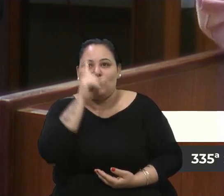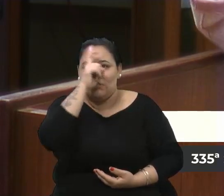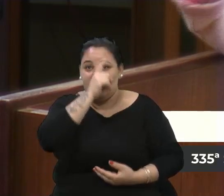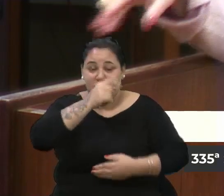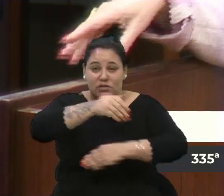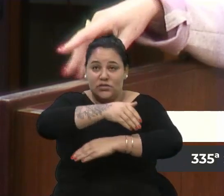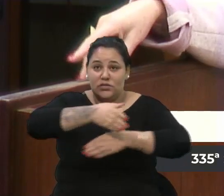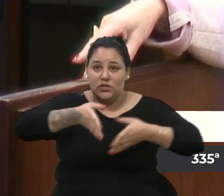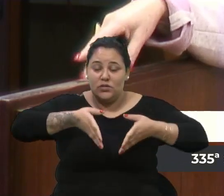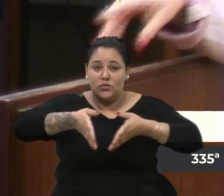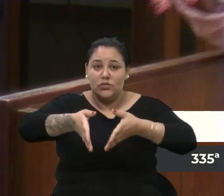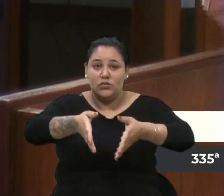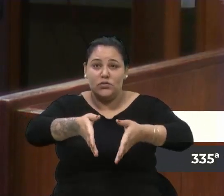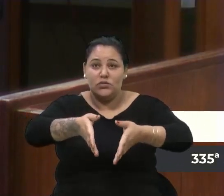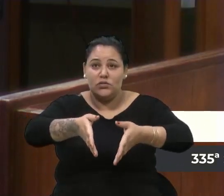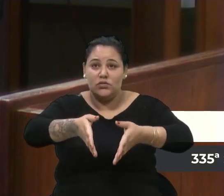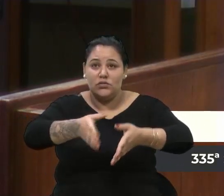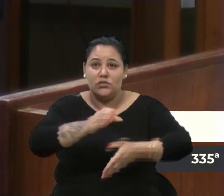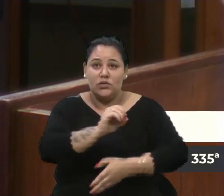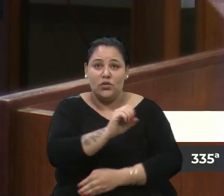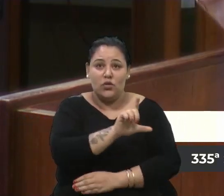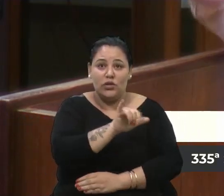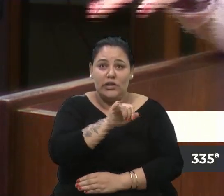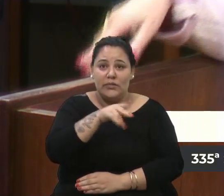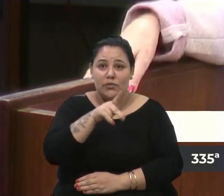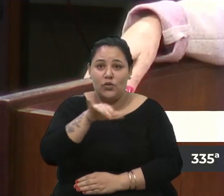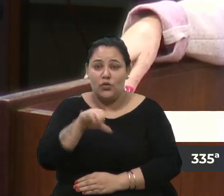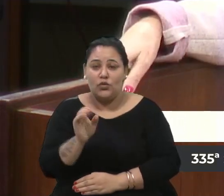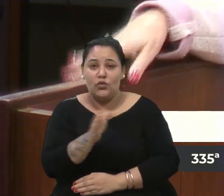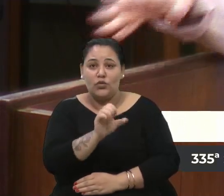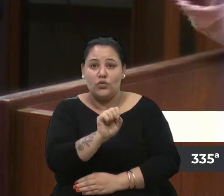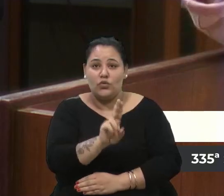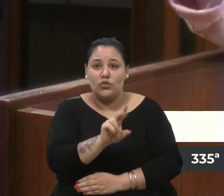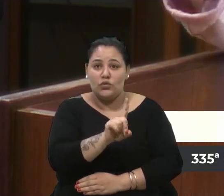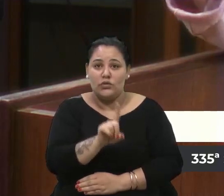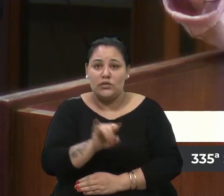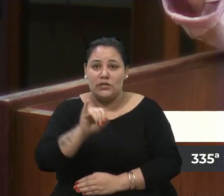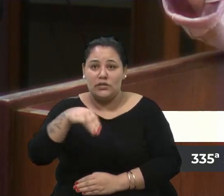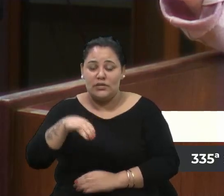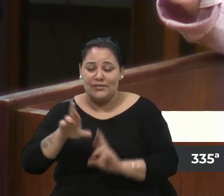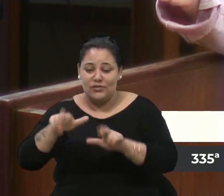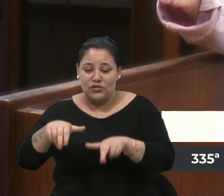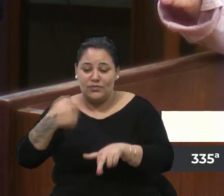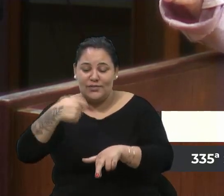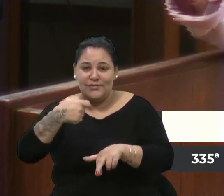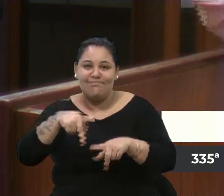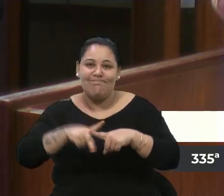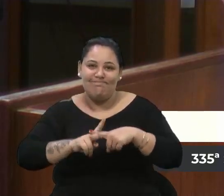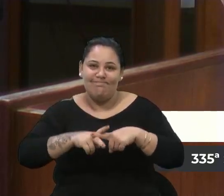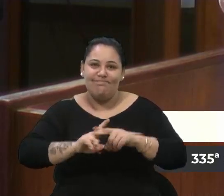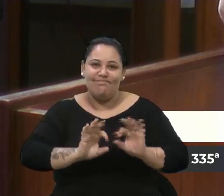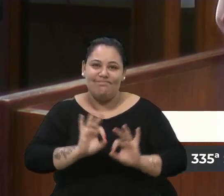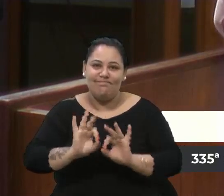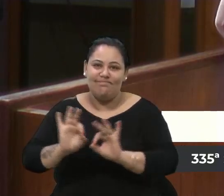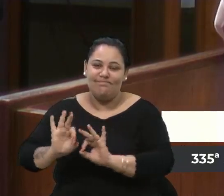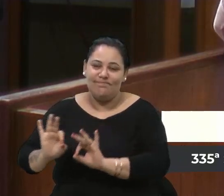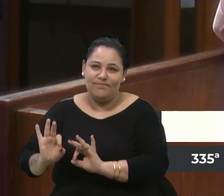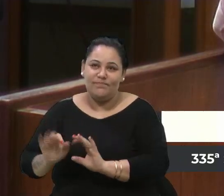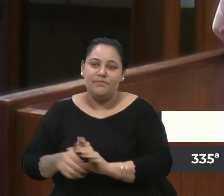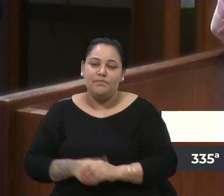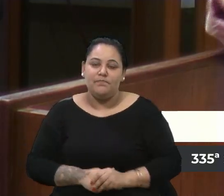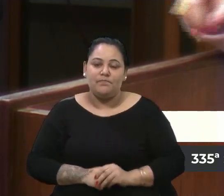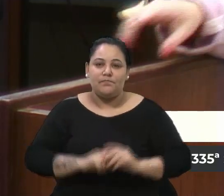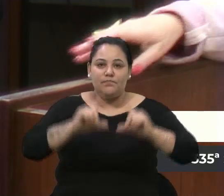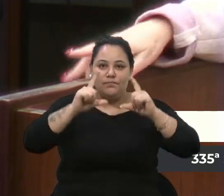rua Olímpio Suzin, que vai para aquela região e que precisa de uma manutenção. A foto do